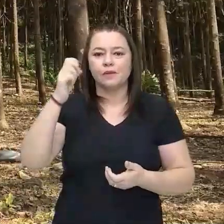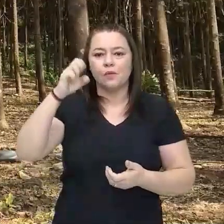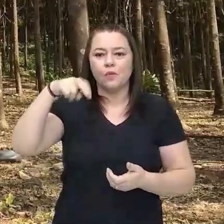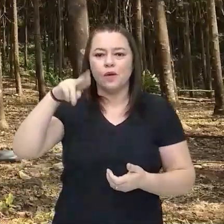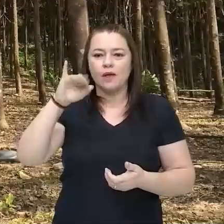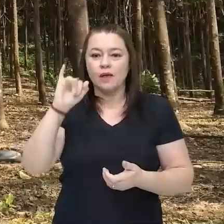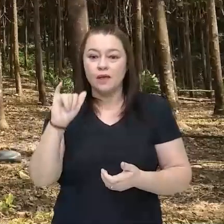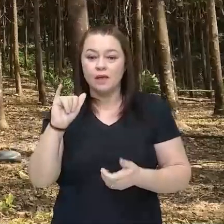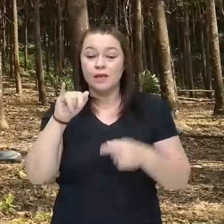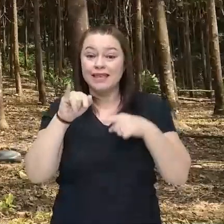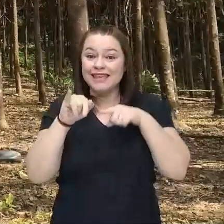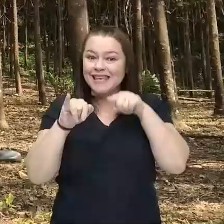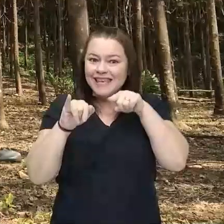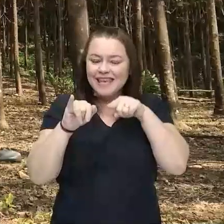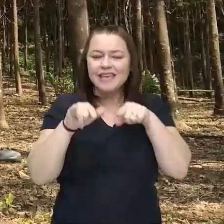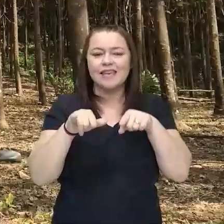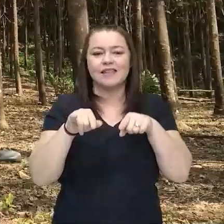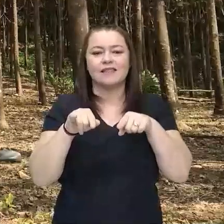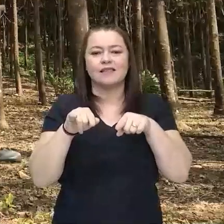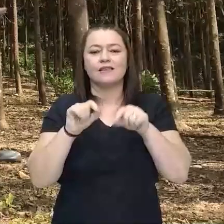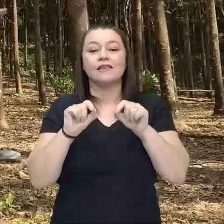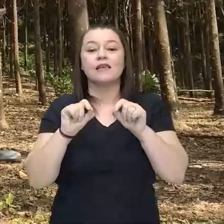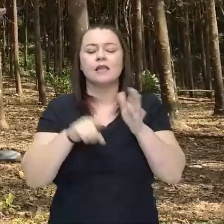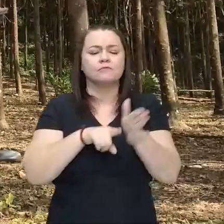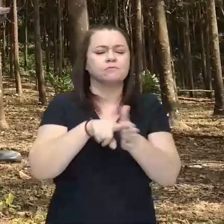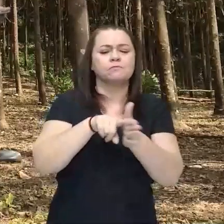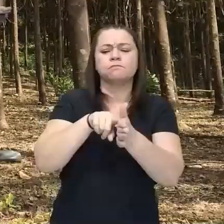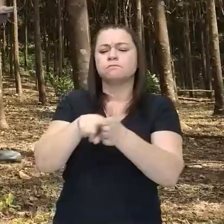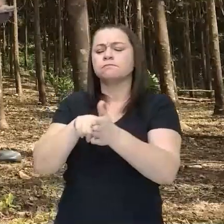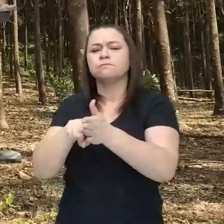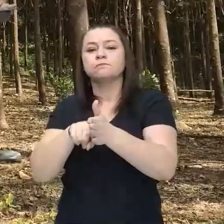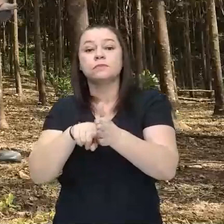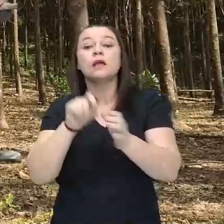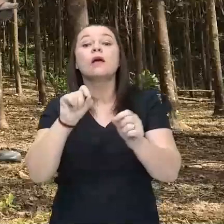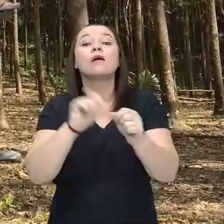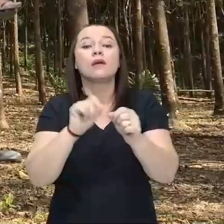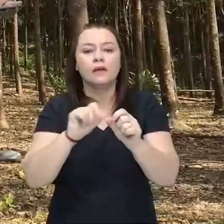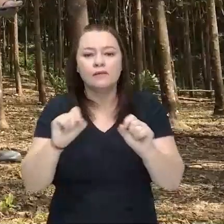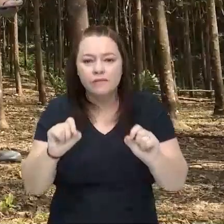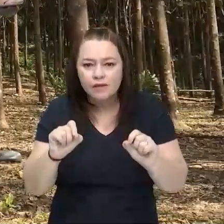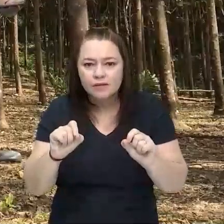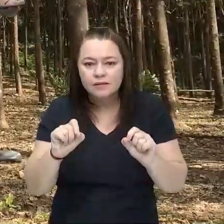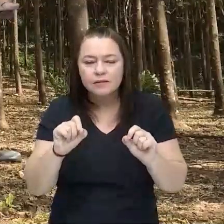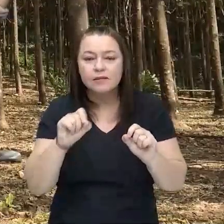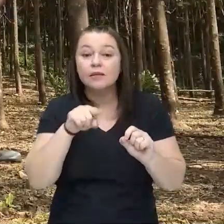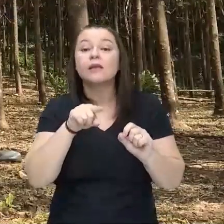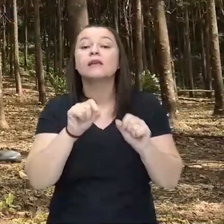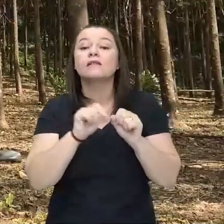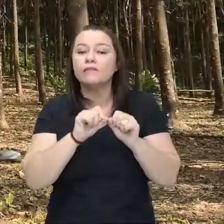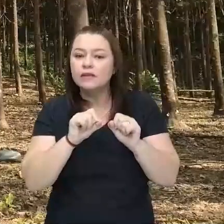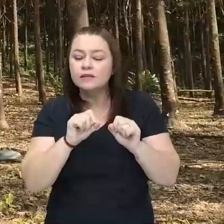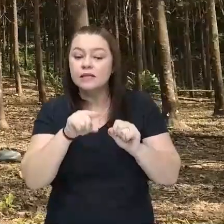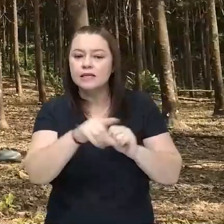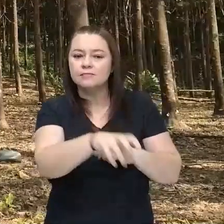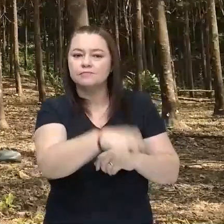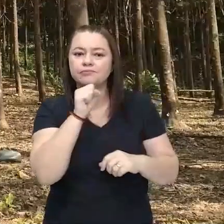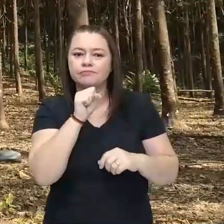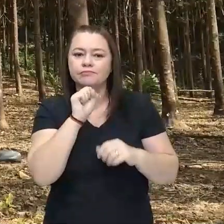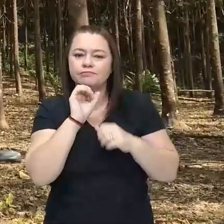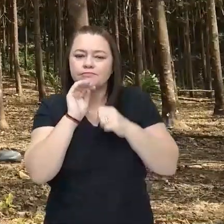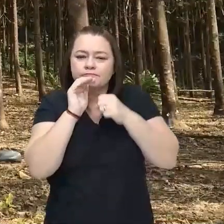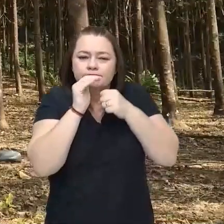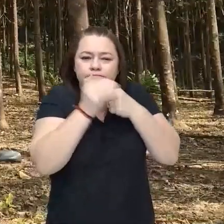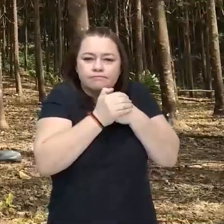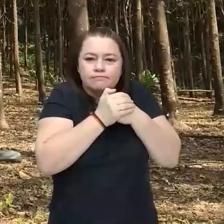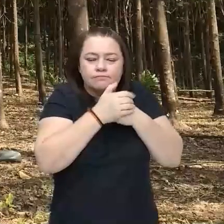Rapaz, esse cara aqui, que era tido como um pesquisador, sabe o que ele fez? Sabe o que ele fez? Ele pegou as sementes, cerca